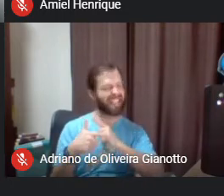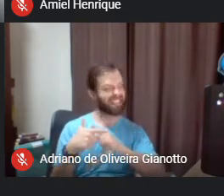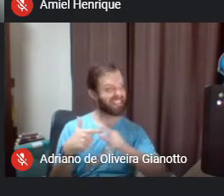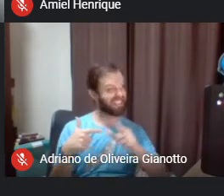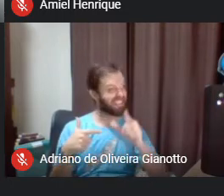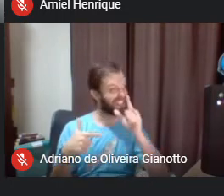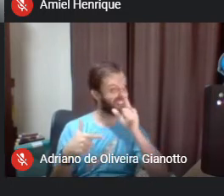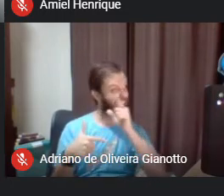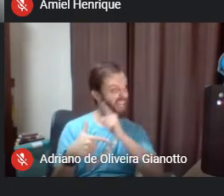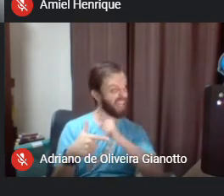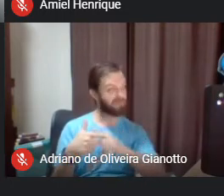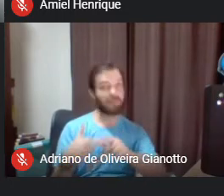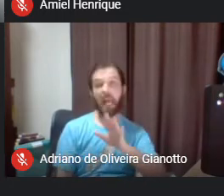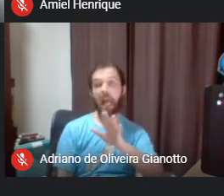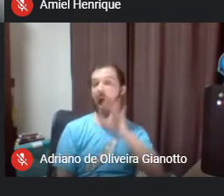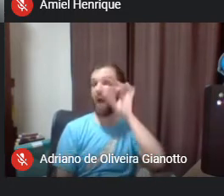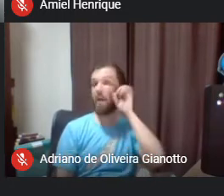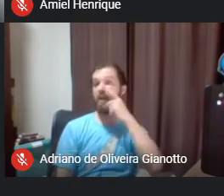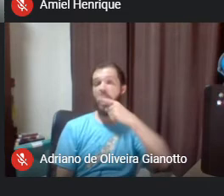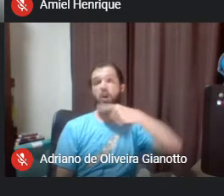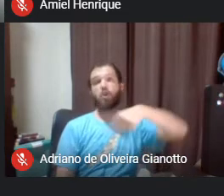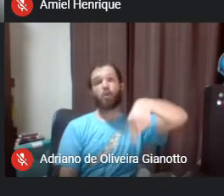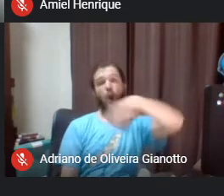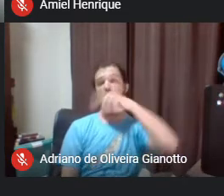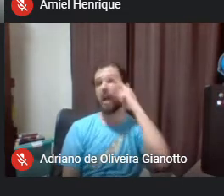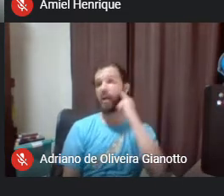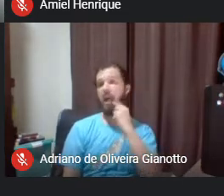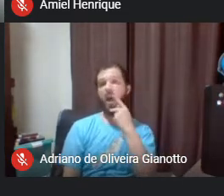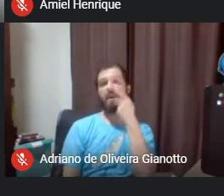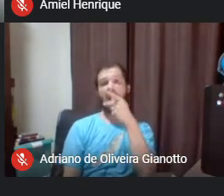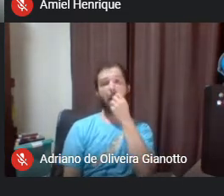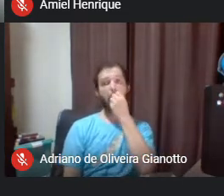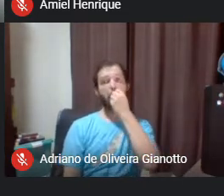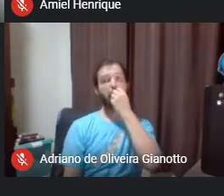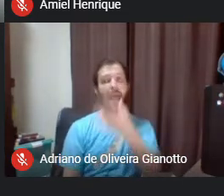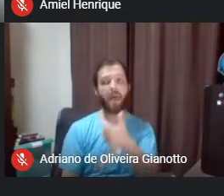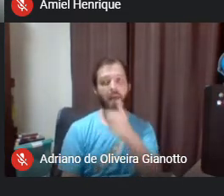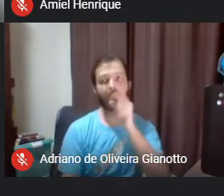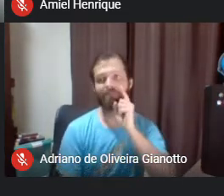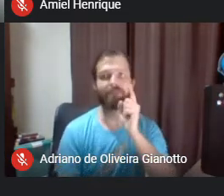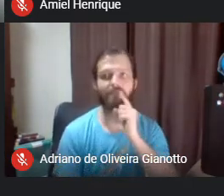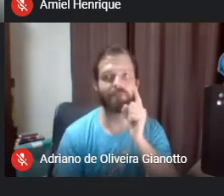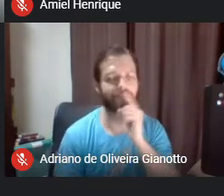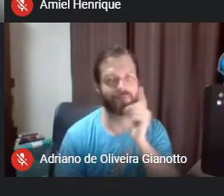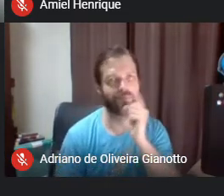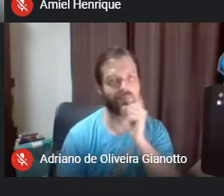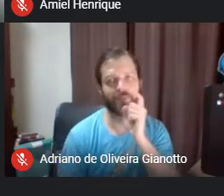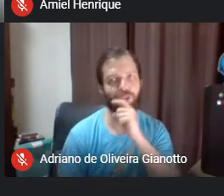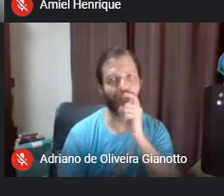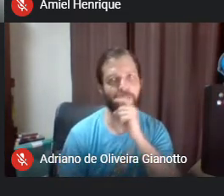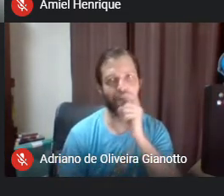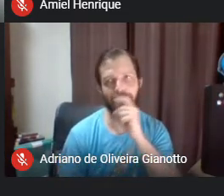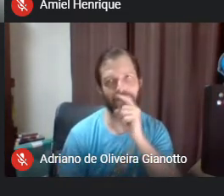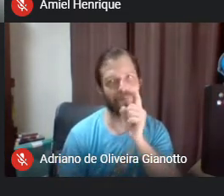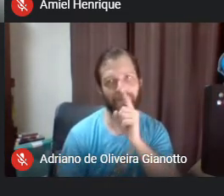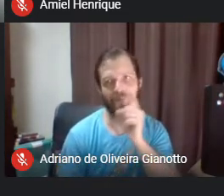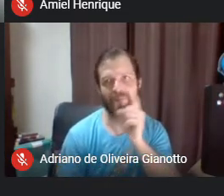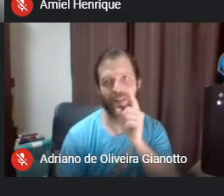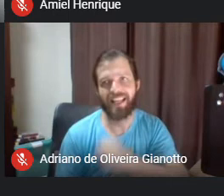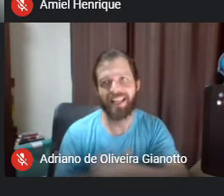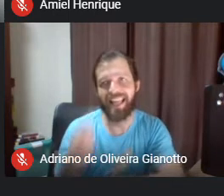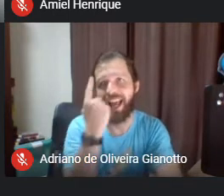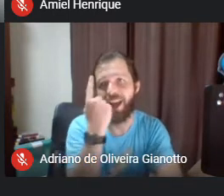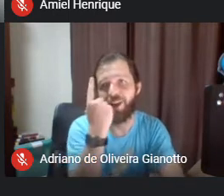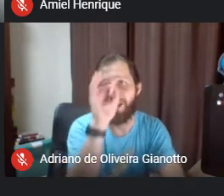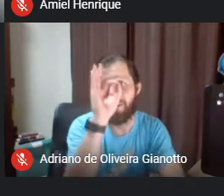foi substituído pelo oralismo. Isso gerou um problema muito sério, né? A maioria dos surdos falava, isso não é bom para nós.